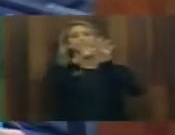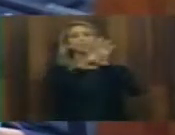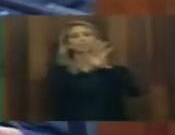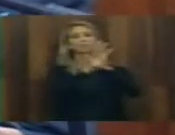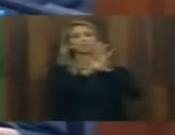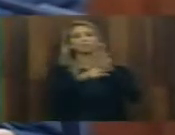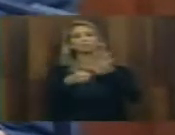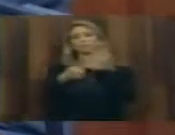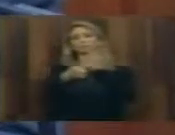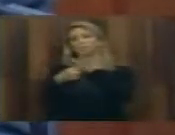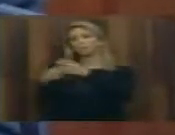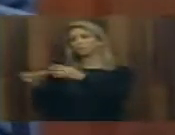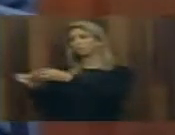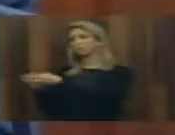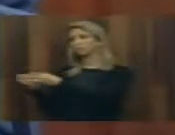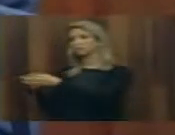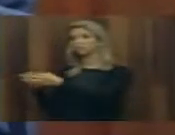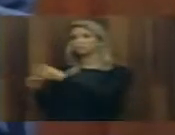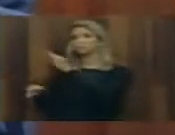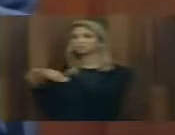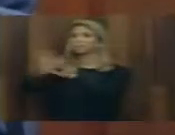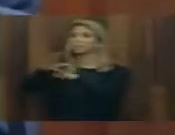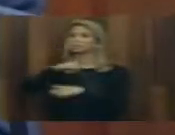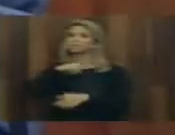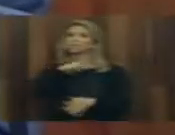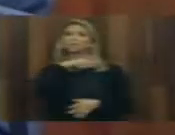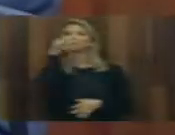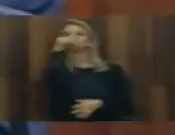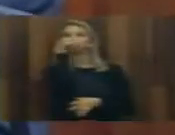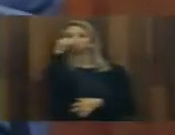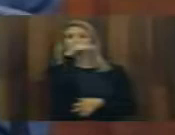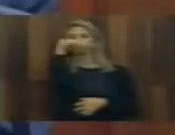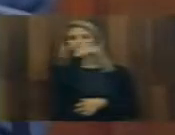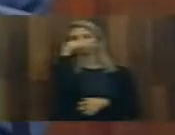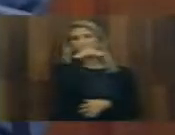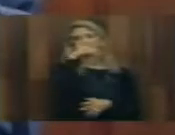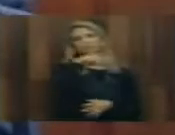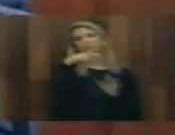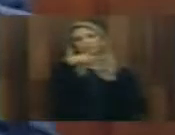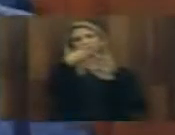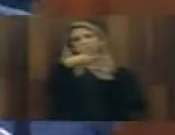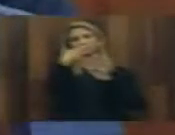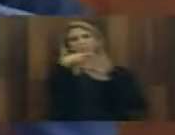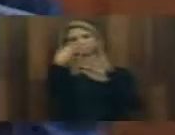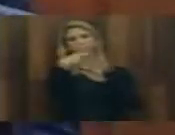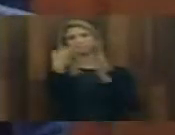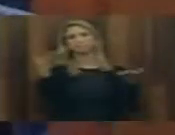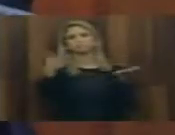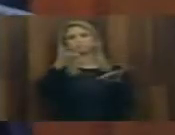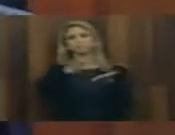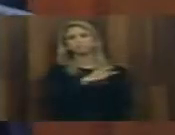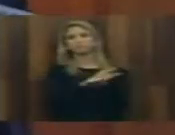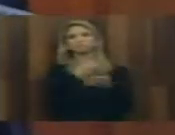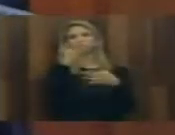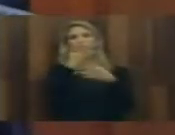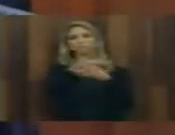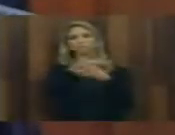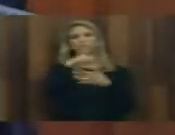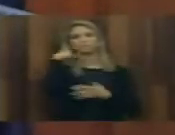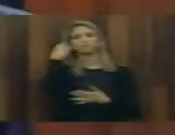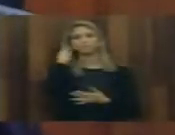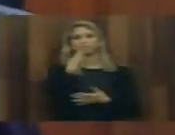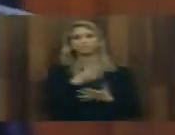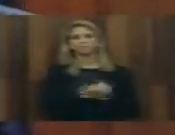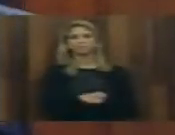à Comissão de Constituição e Justiça, mas há sobre a mesa um requerimento de urgência assinado por um terço dos